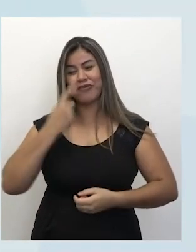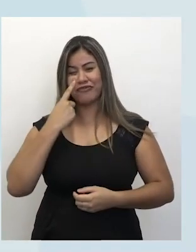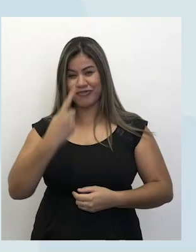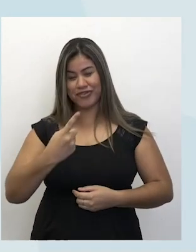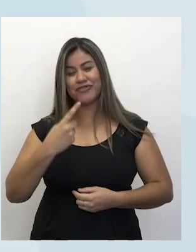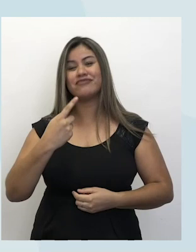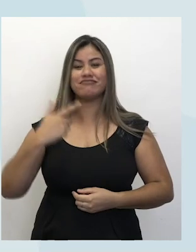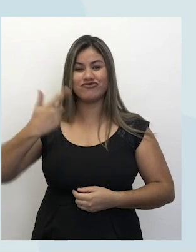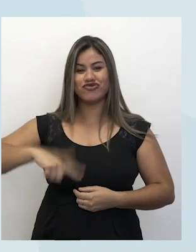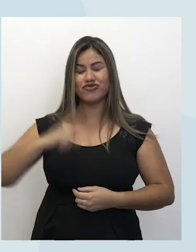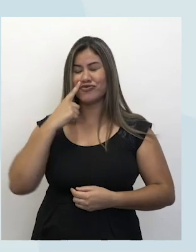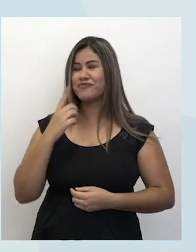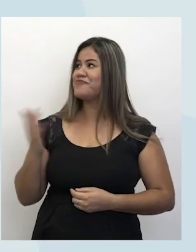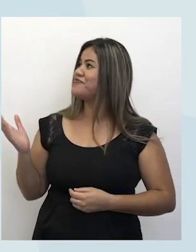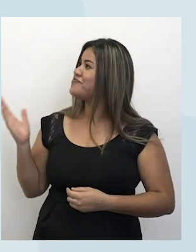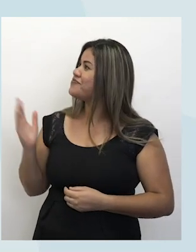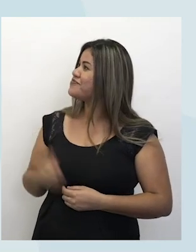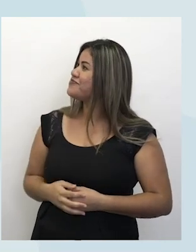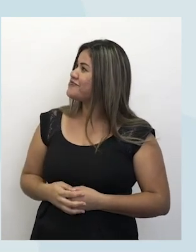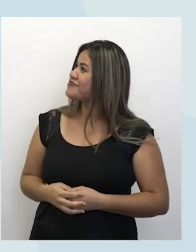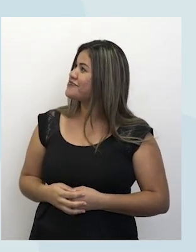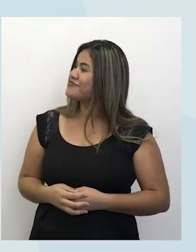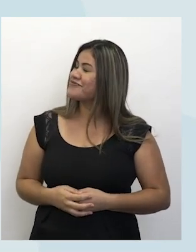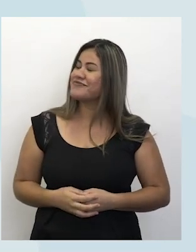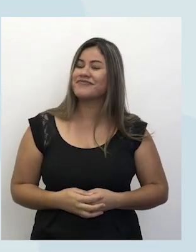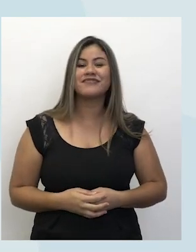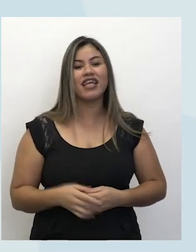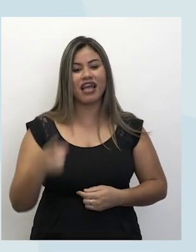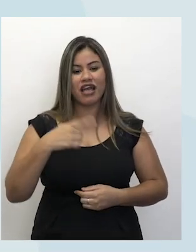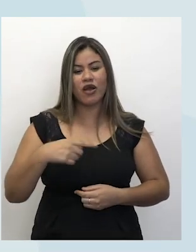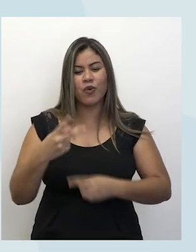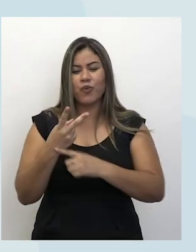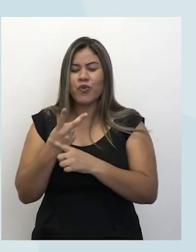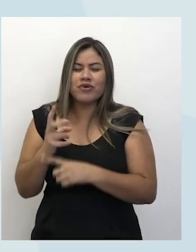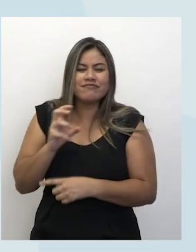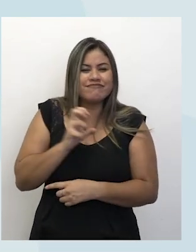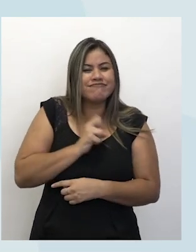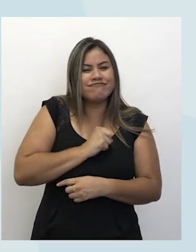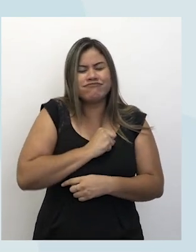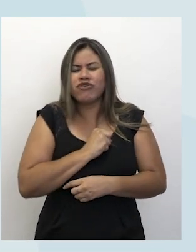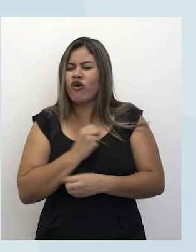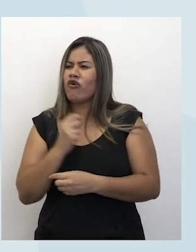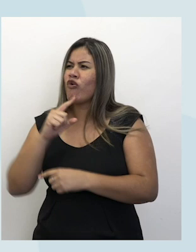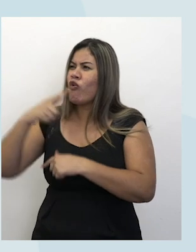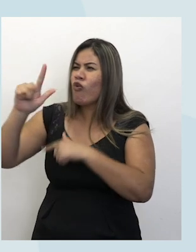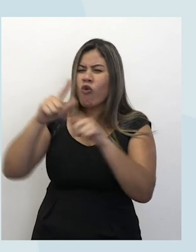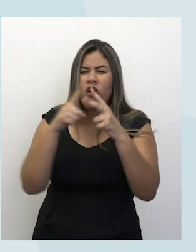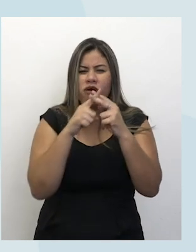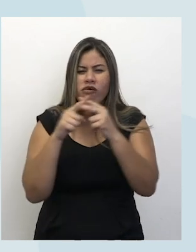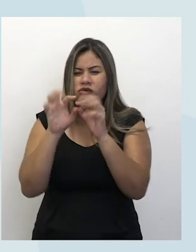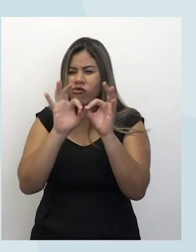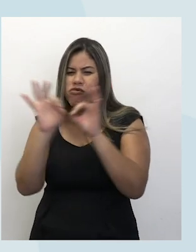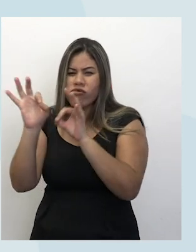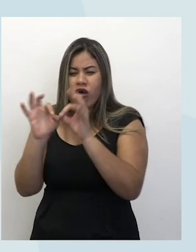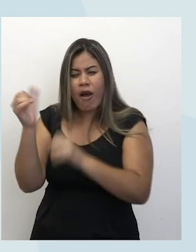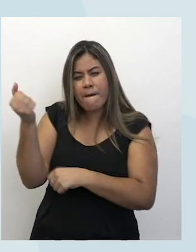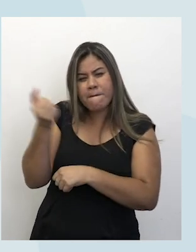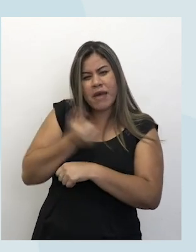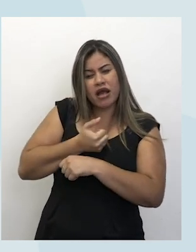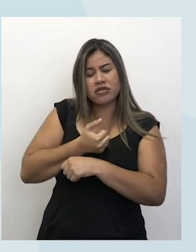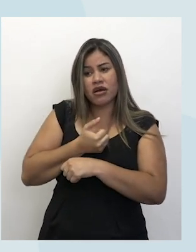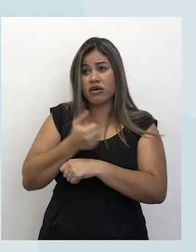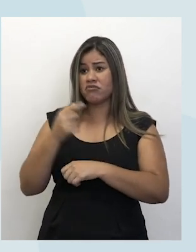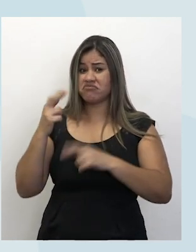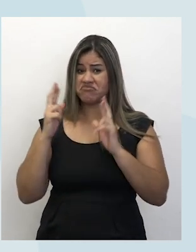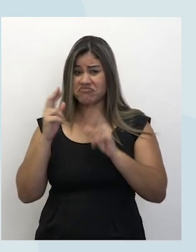lei de novo poema Por favor olha só busque Amor novas Artes novo Engenho para matar-me e novas esquivanças que